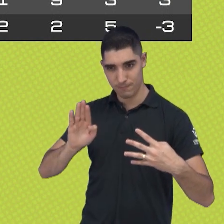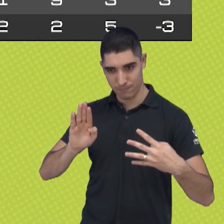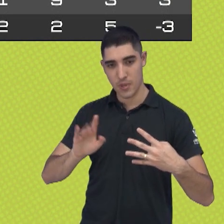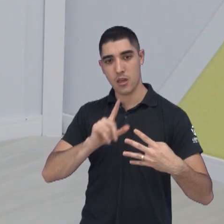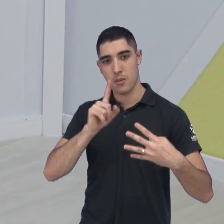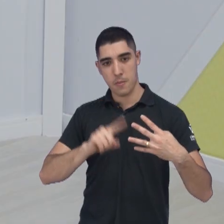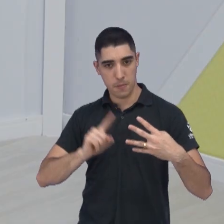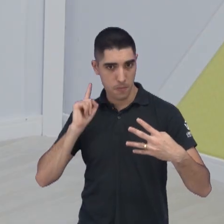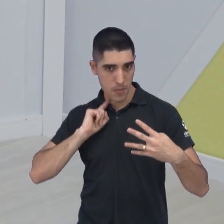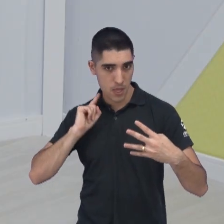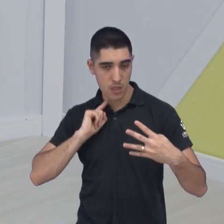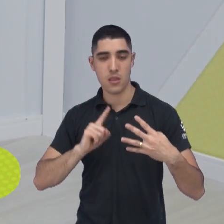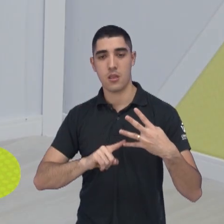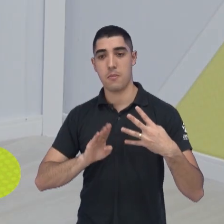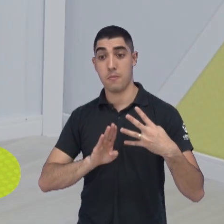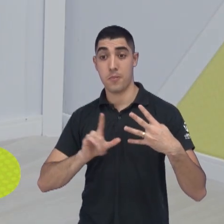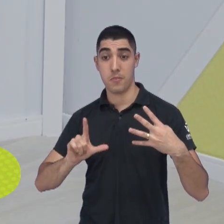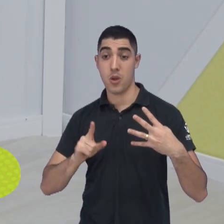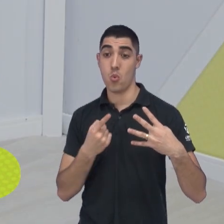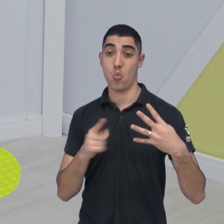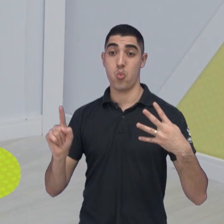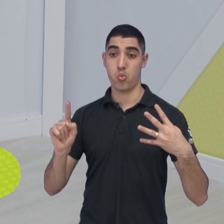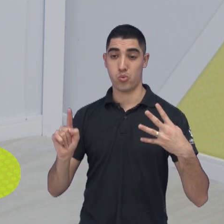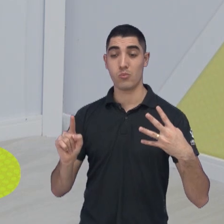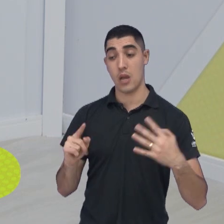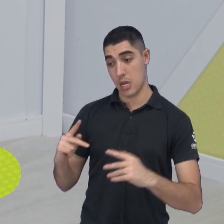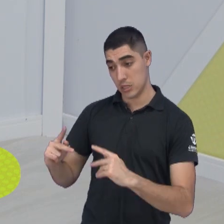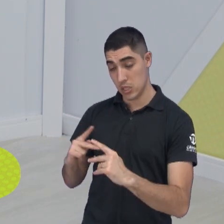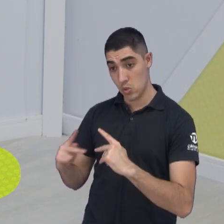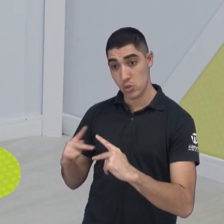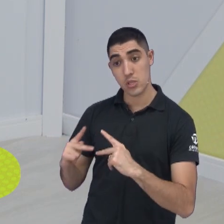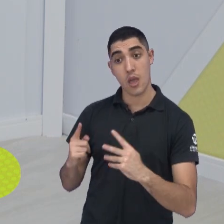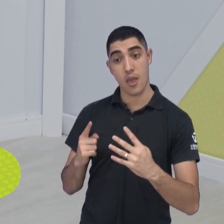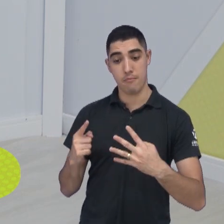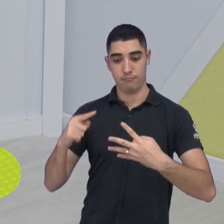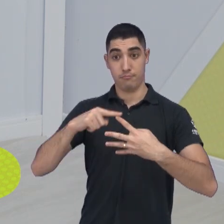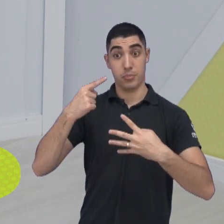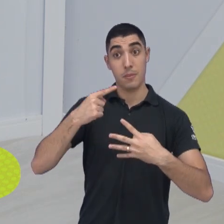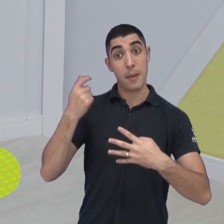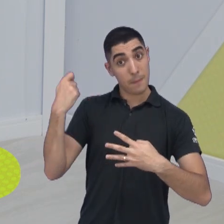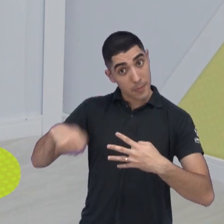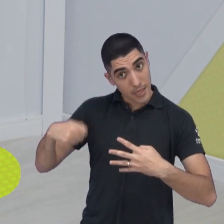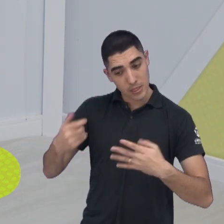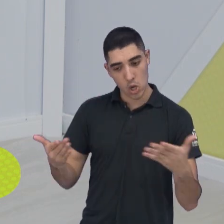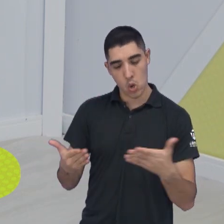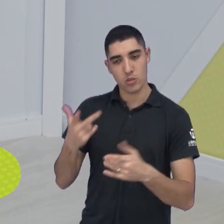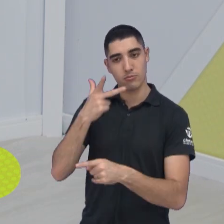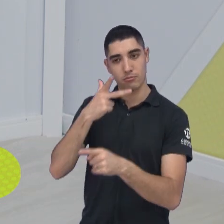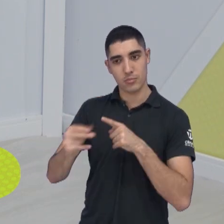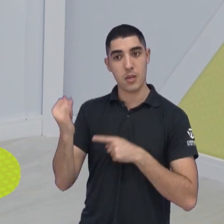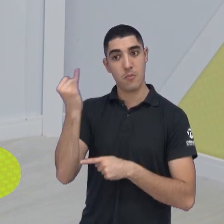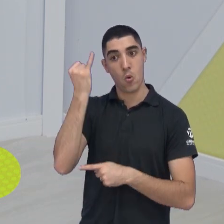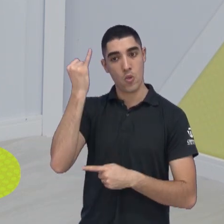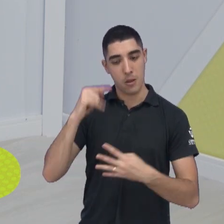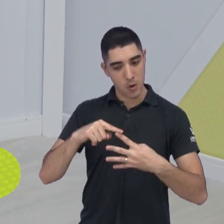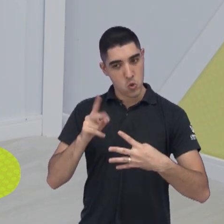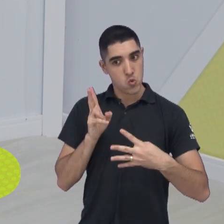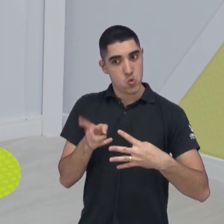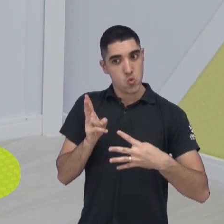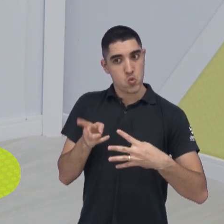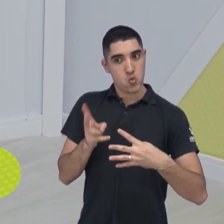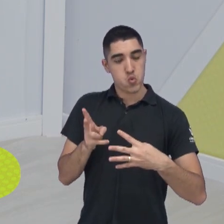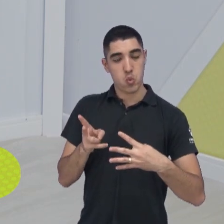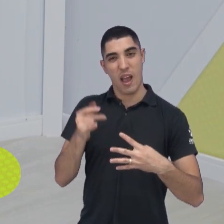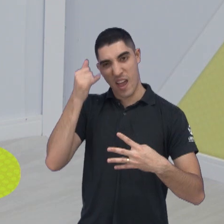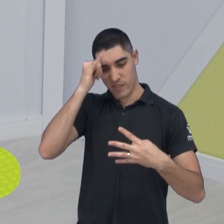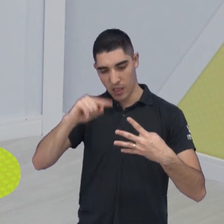como o Brunão disse. O Blumenau está na lanterna, o São José é o líder. Vitória seria mais do que importante para dar uma desgarrada aí e não deixar as outras